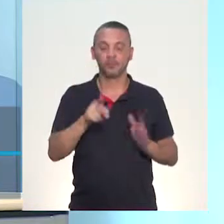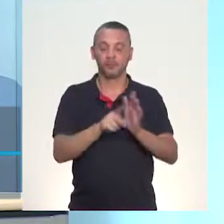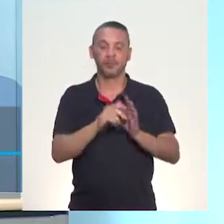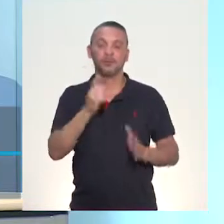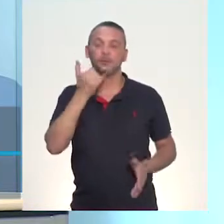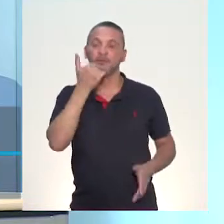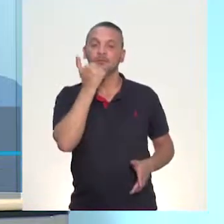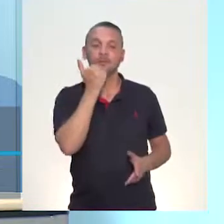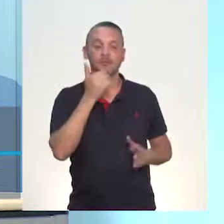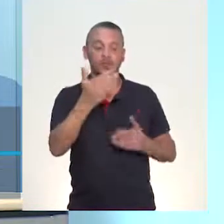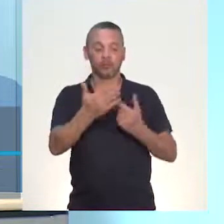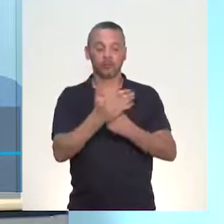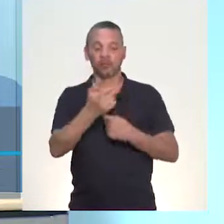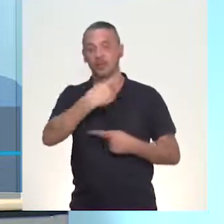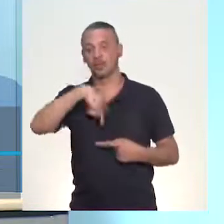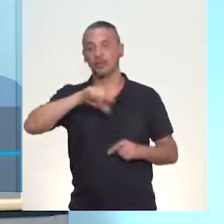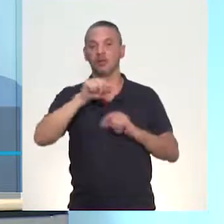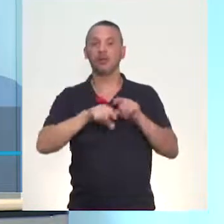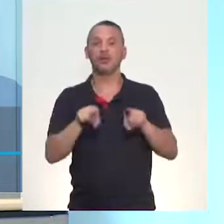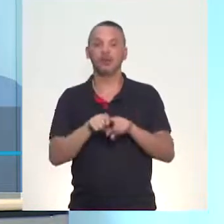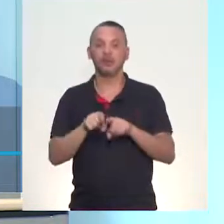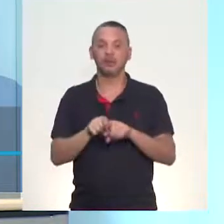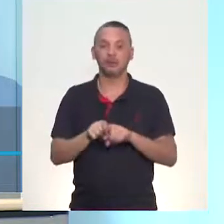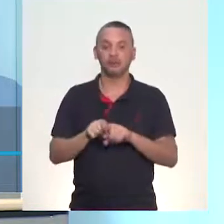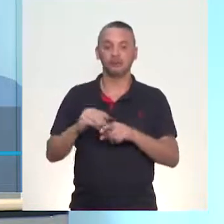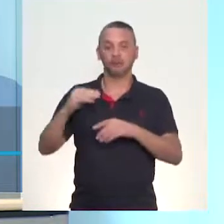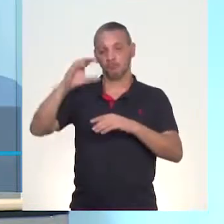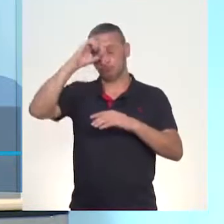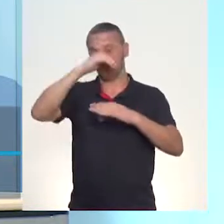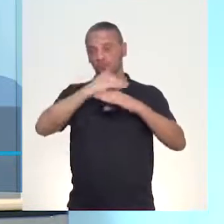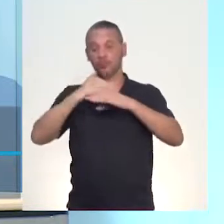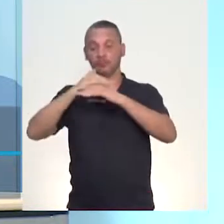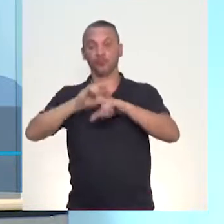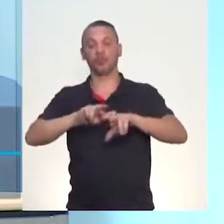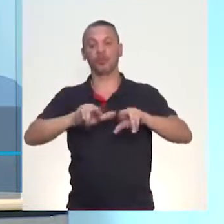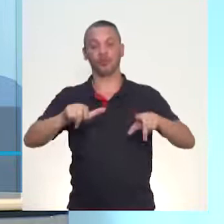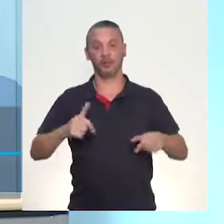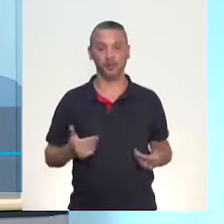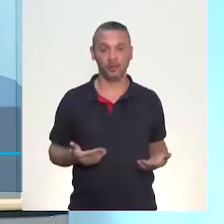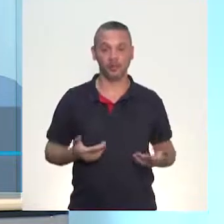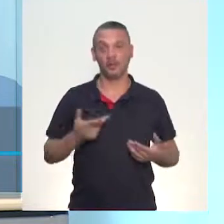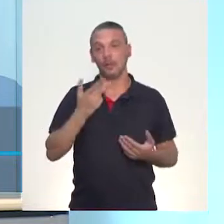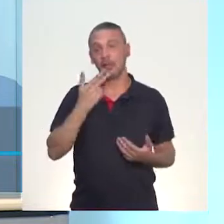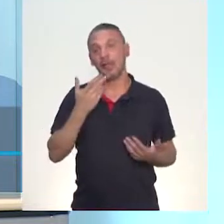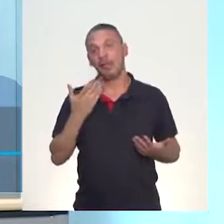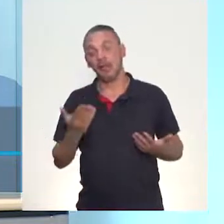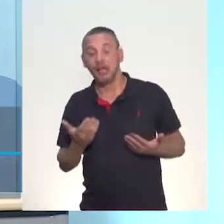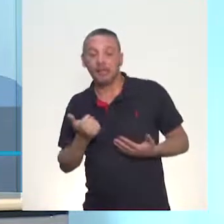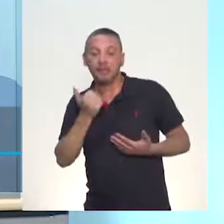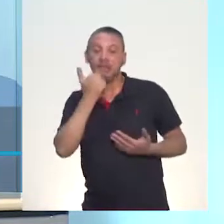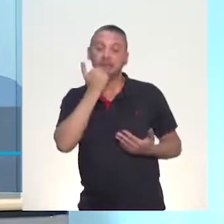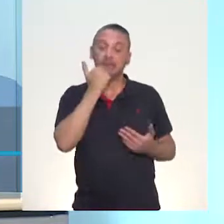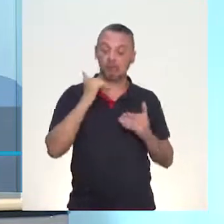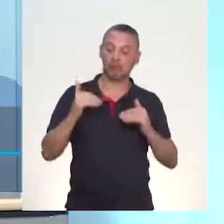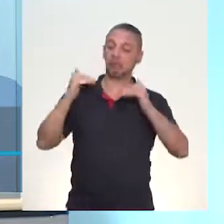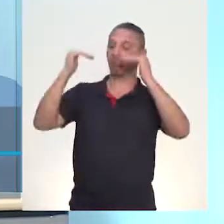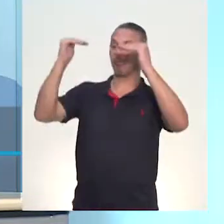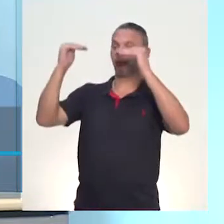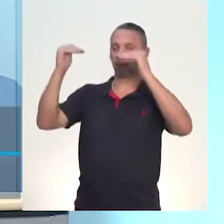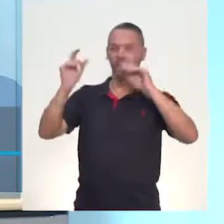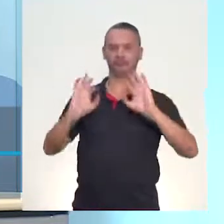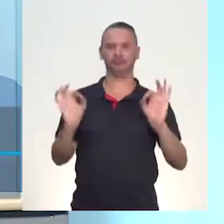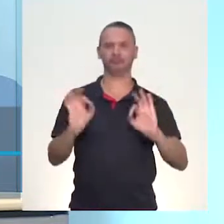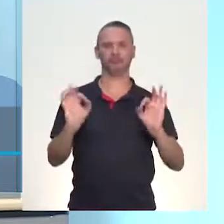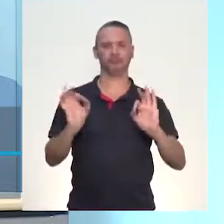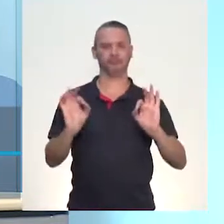nos conduz a um outro lugar que não esse do senso comum, né? Então, eu não estou dizendo aqui que a ciência é superior, nem nada disso